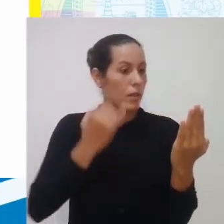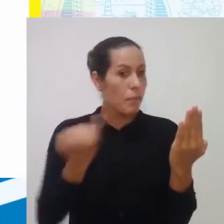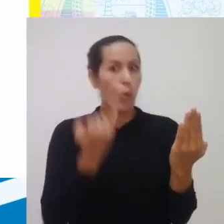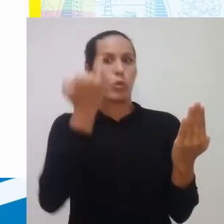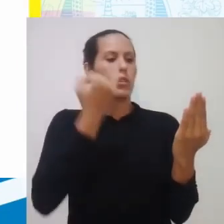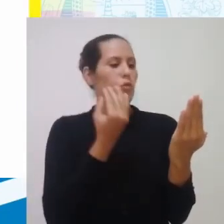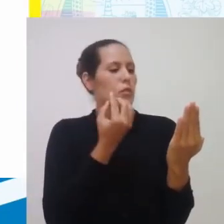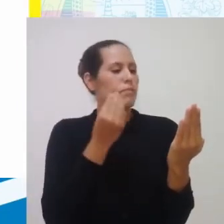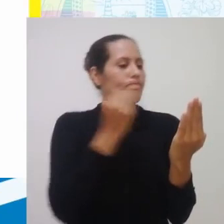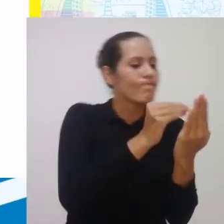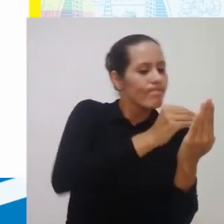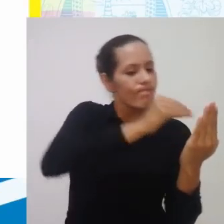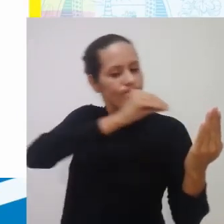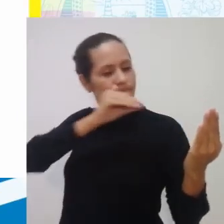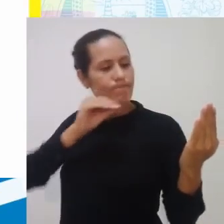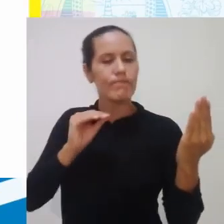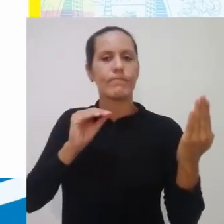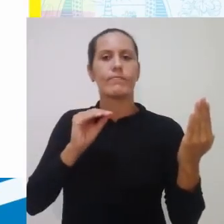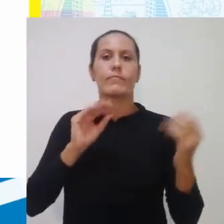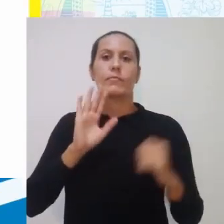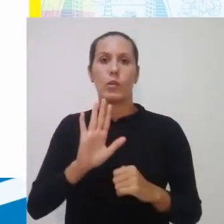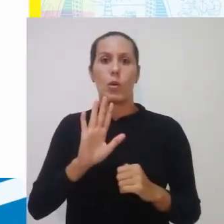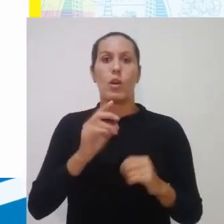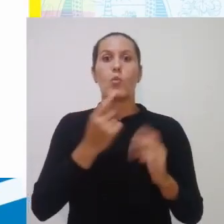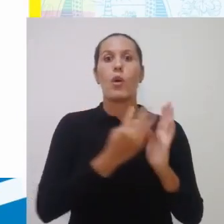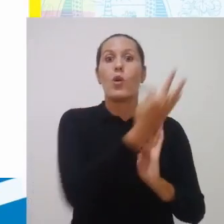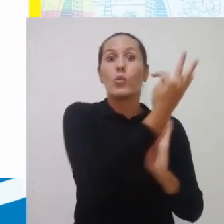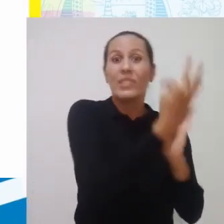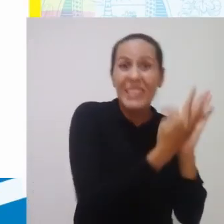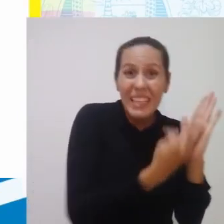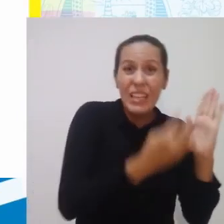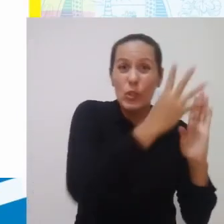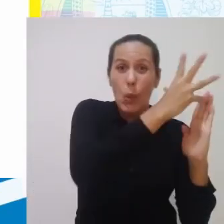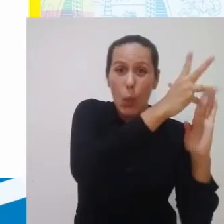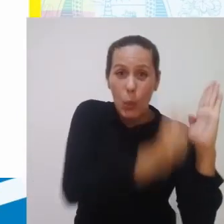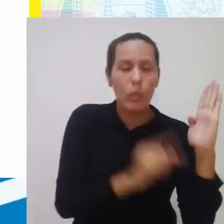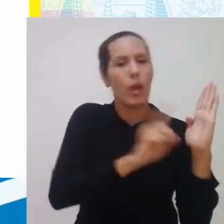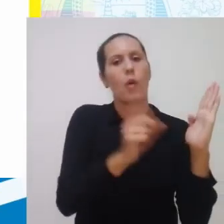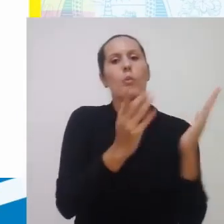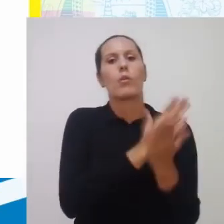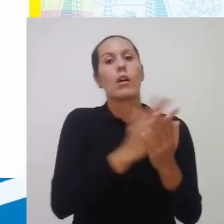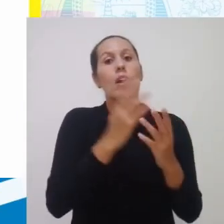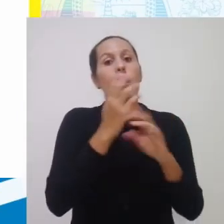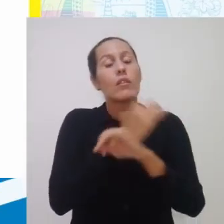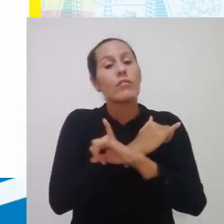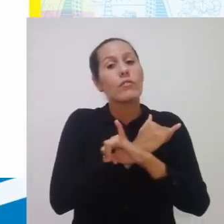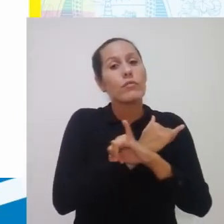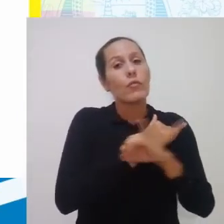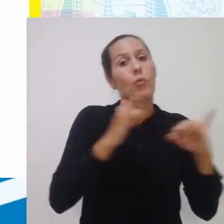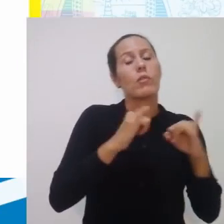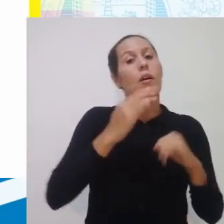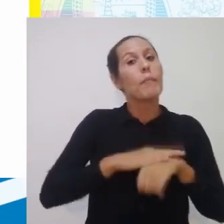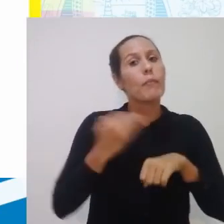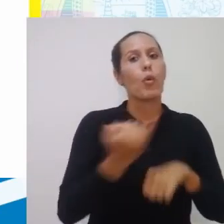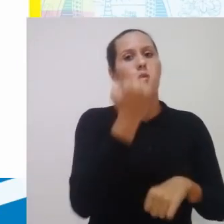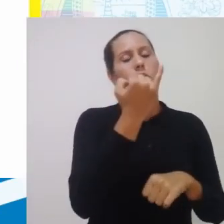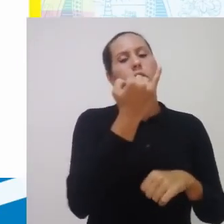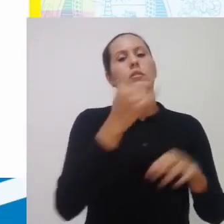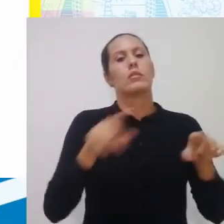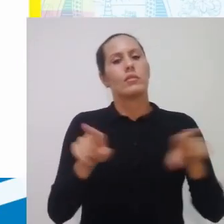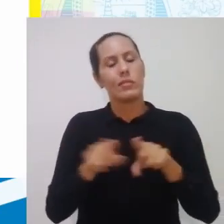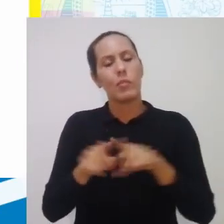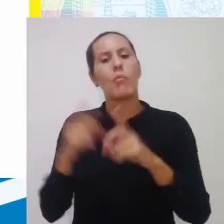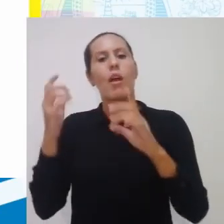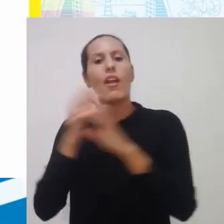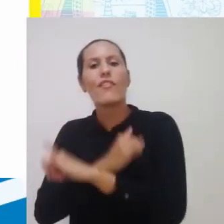julga importantes sobre a fonte e publicação do texto. Não é para destacar o texto inteiro. Destacar as informações secundárias